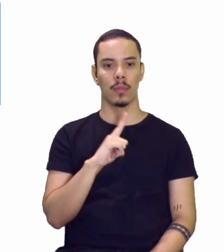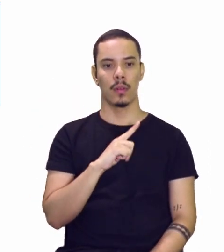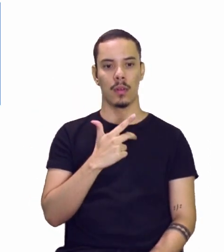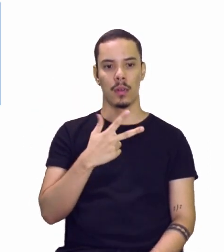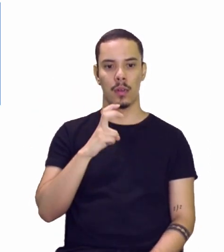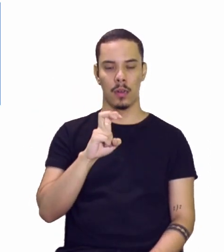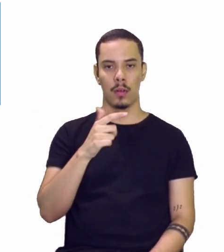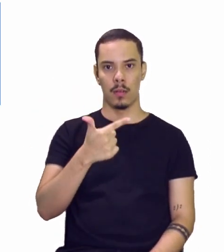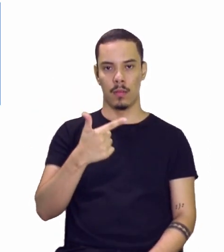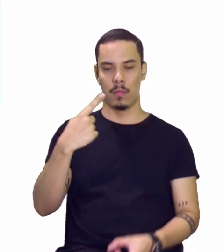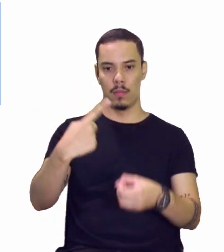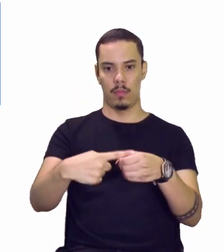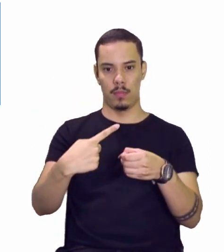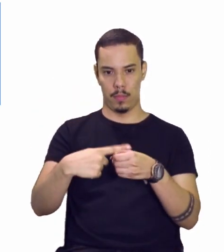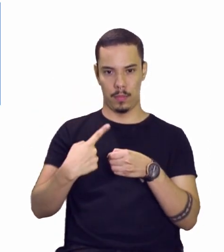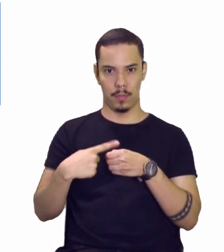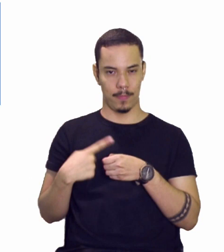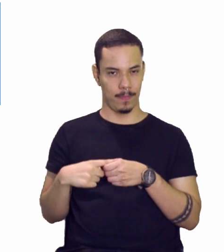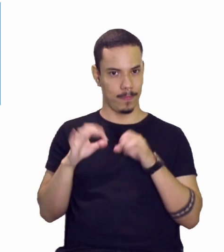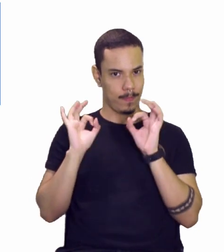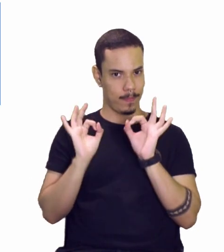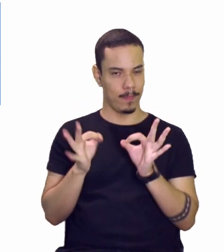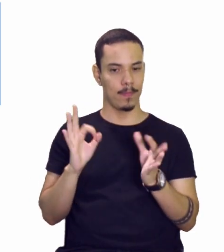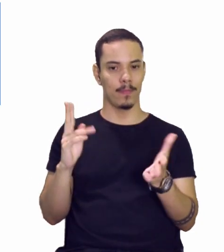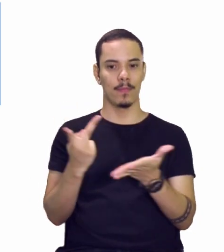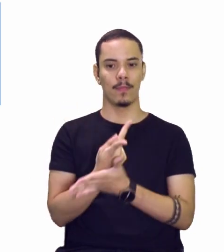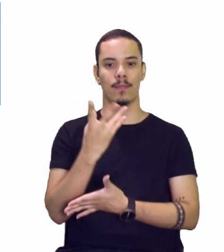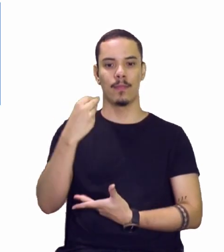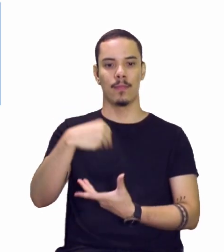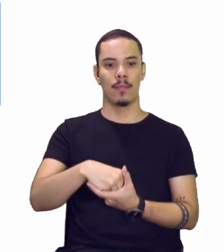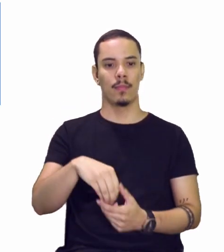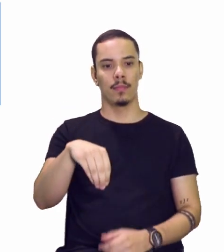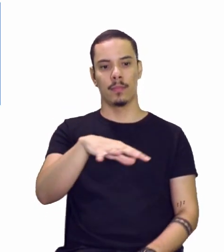52 municípios e ocupa uma área de